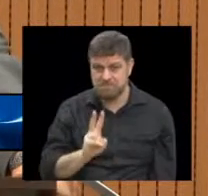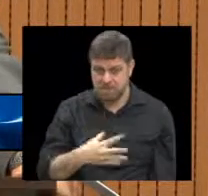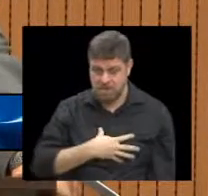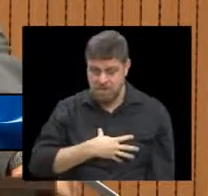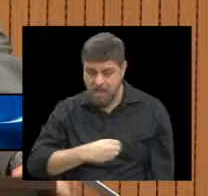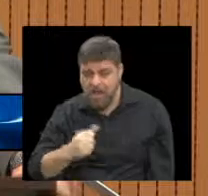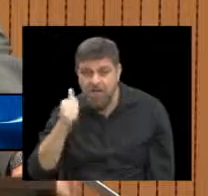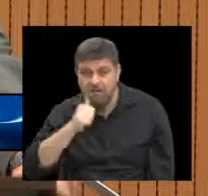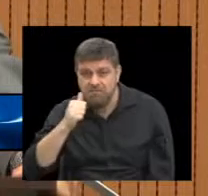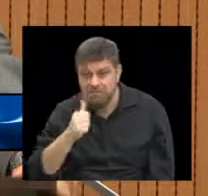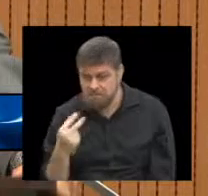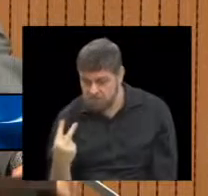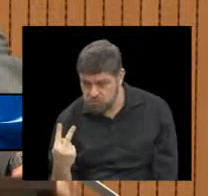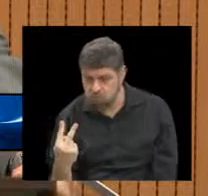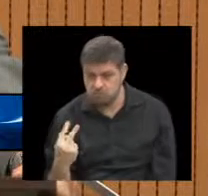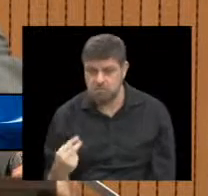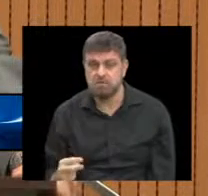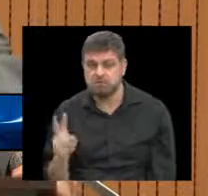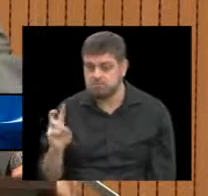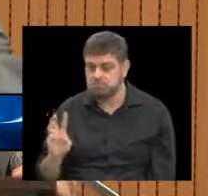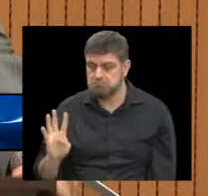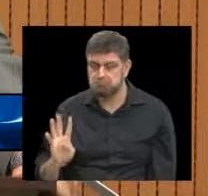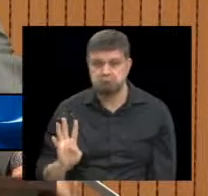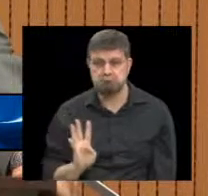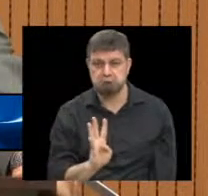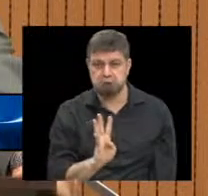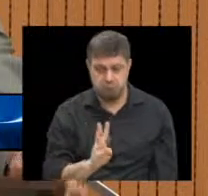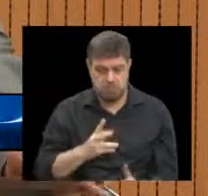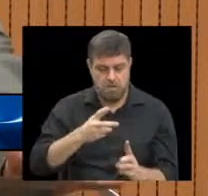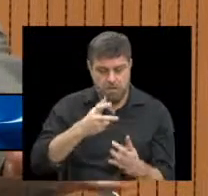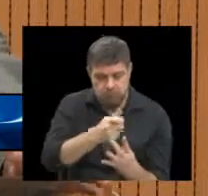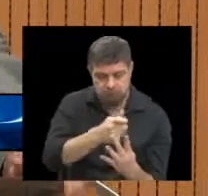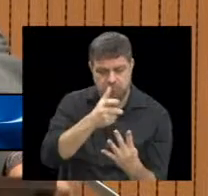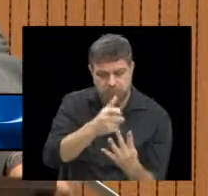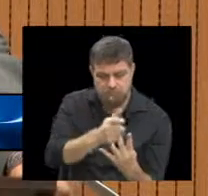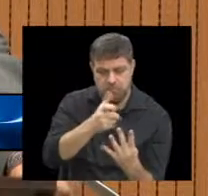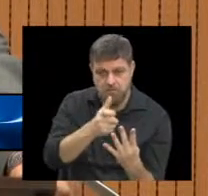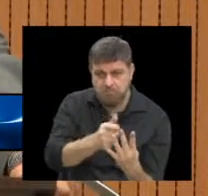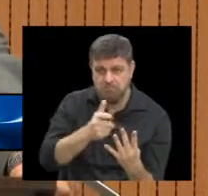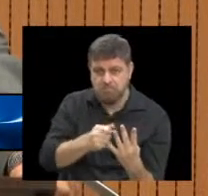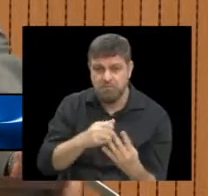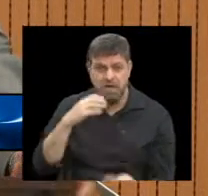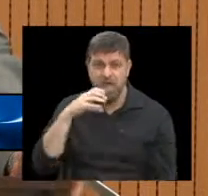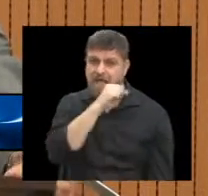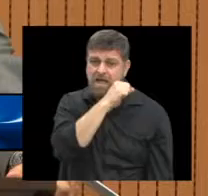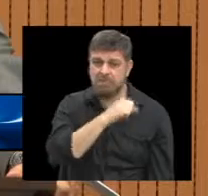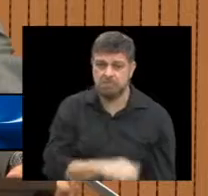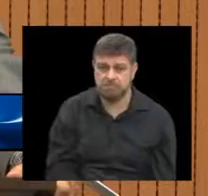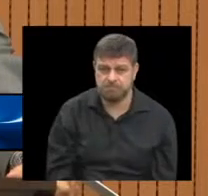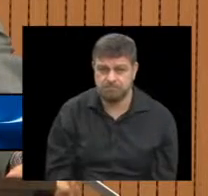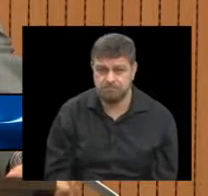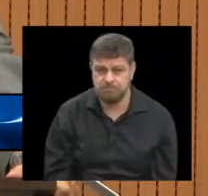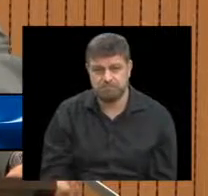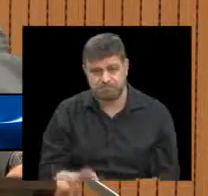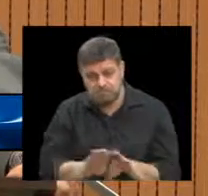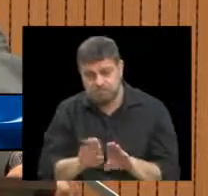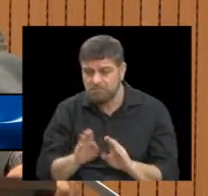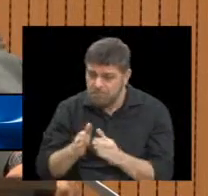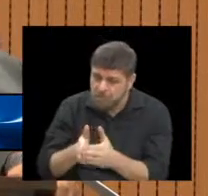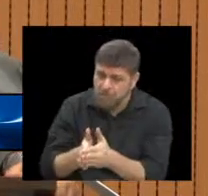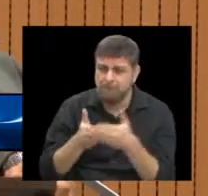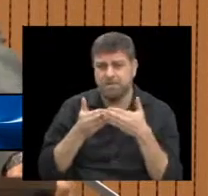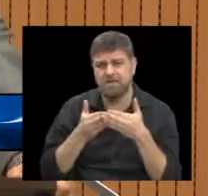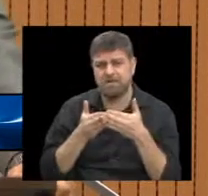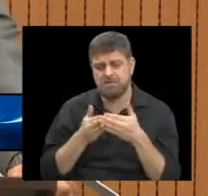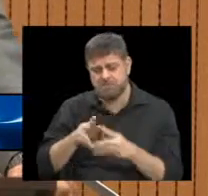filhinhas, tomaram a vacina. Então, é uma coisa muito rápida. Então, gente faz também um apelo para